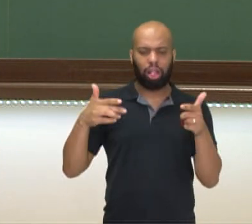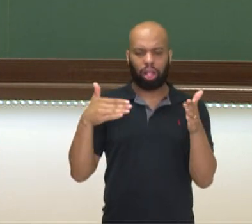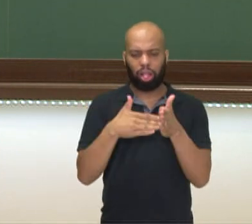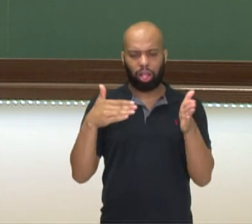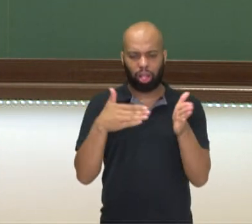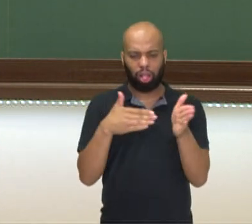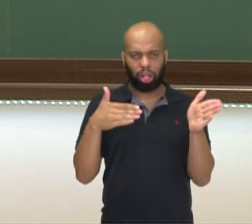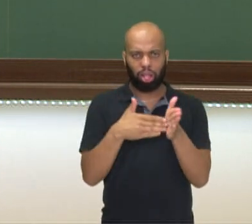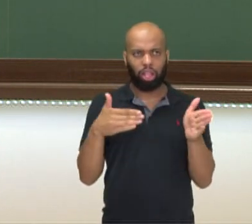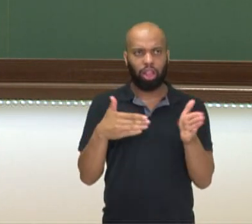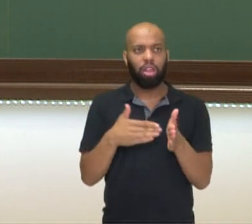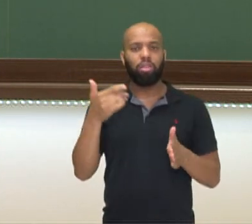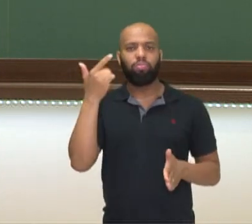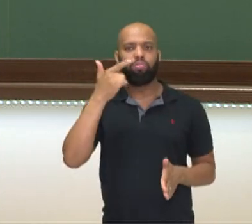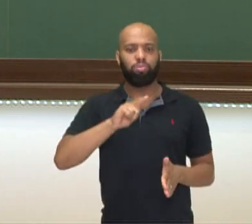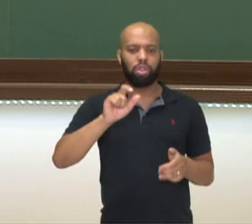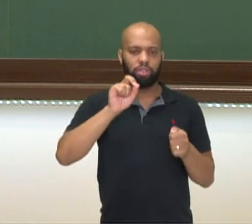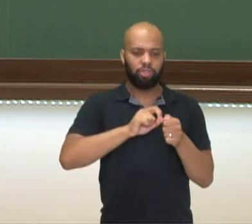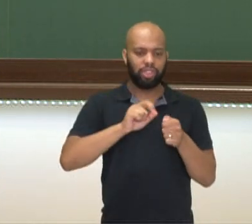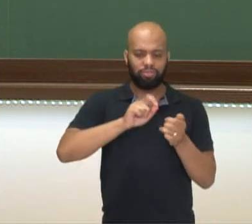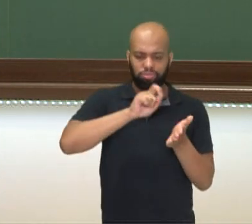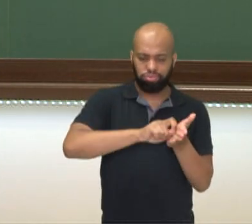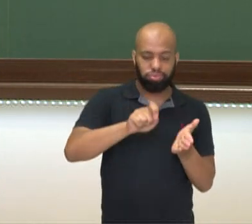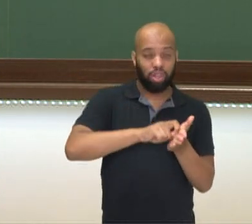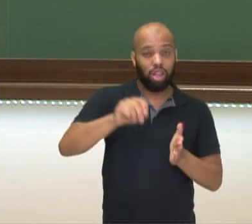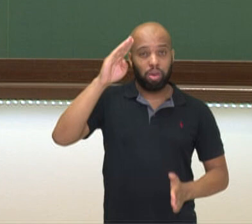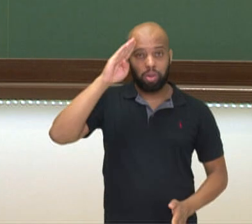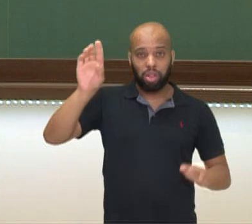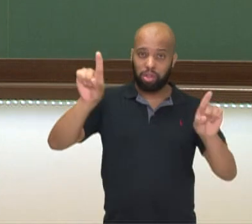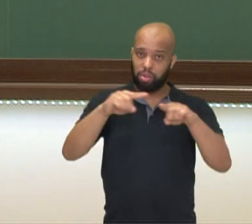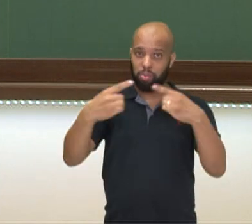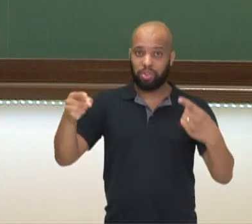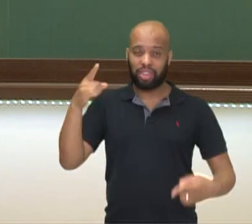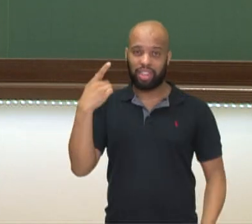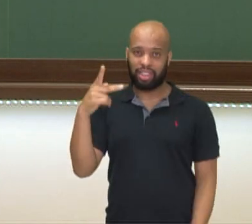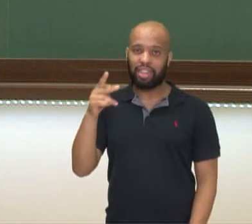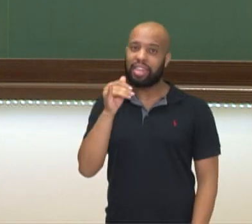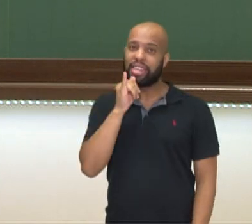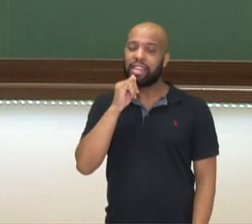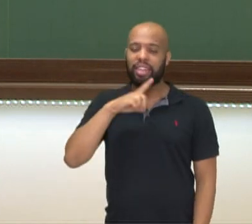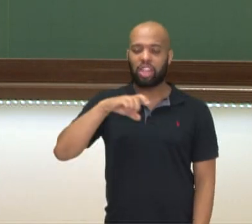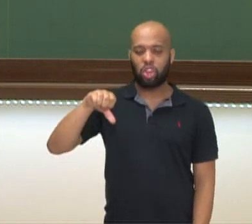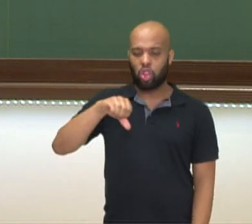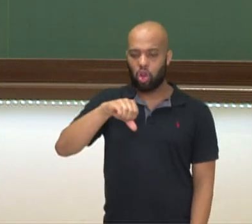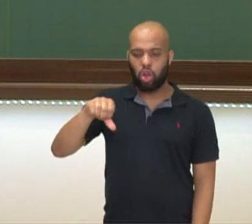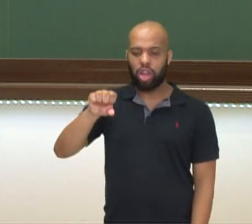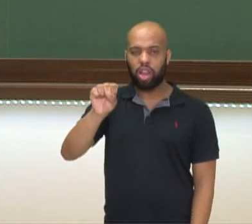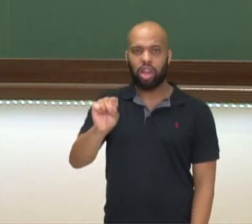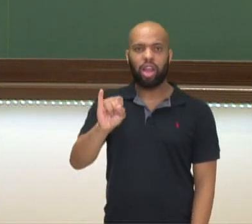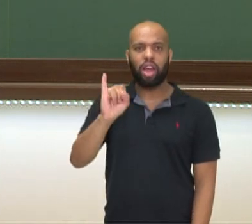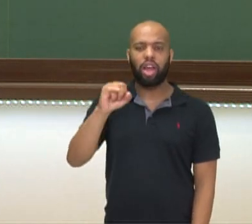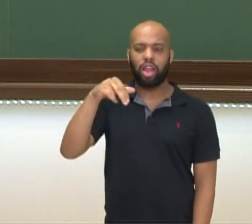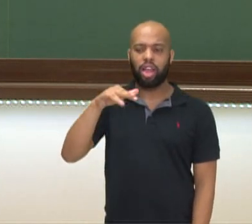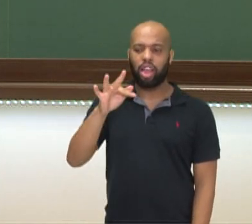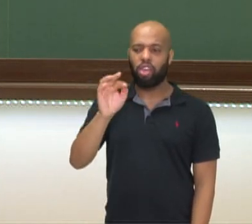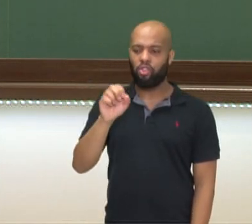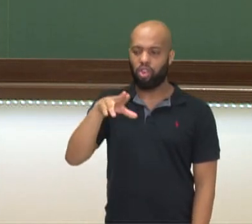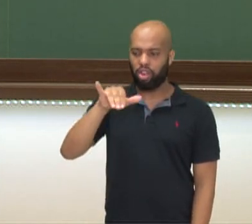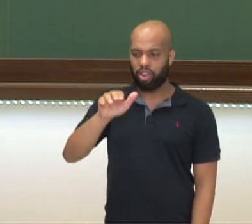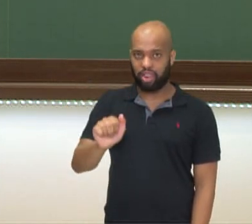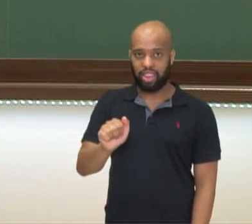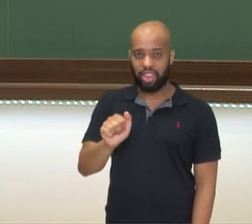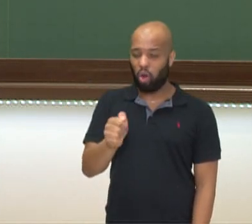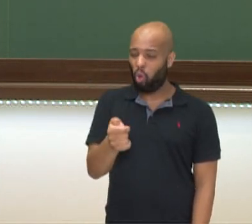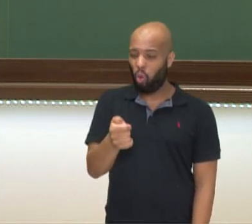comorbidade na sua vida, que ele compõe as principais obras, como, por exemplo, a grandiosa Nona Sinfonia. Quase plenamente